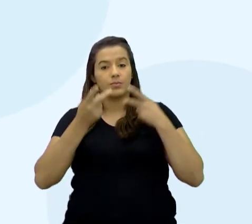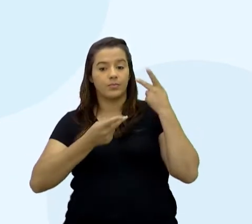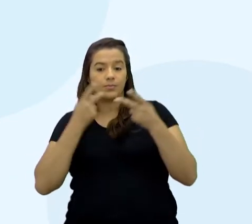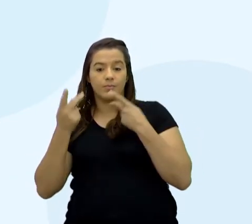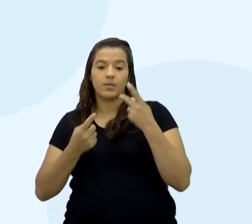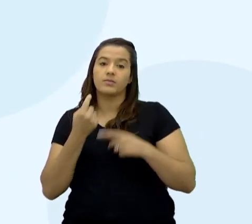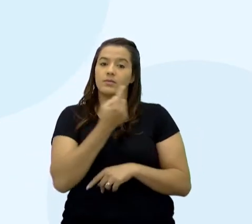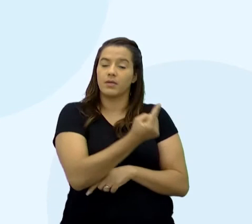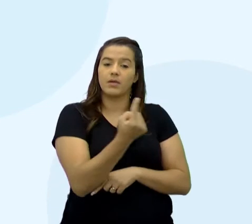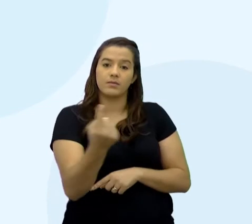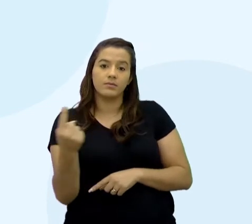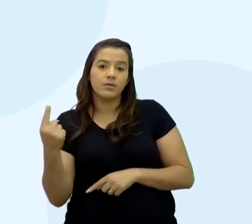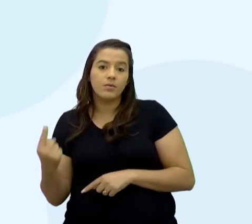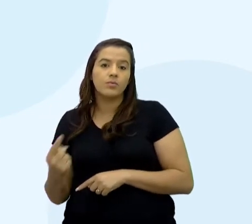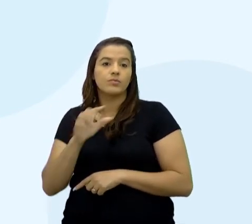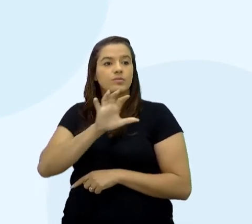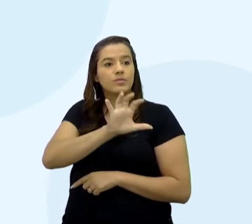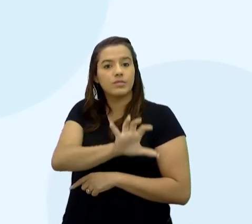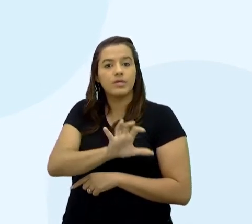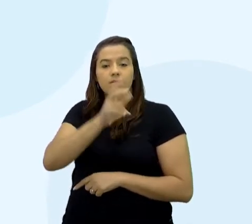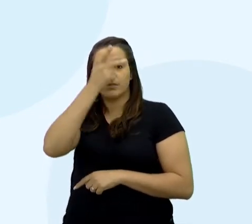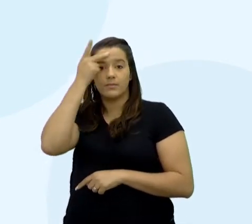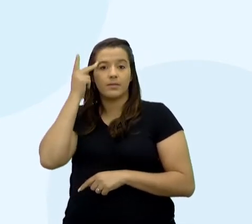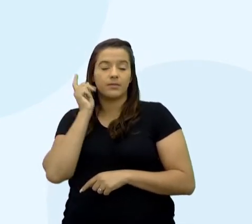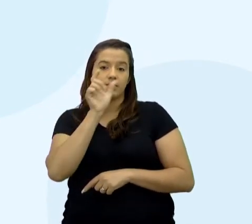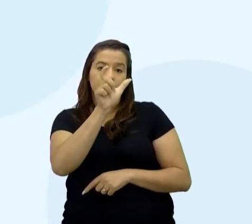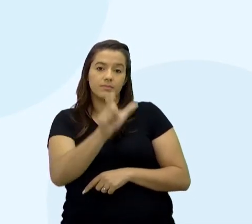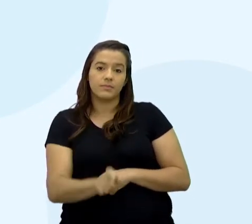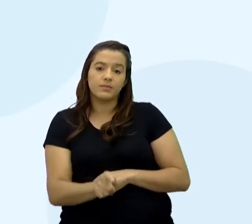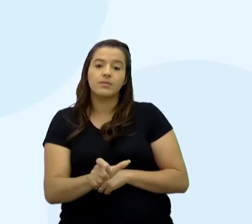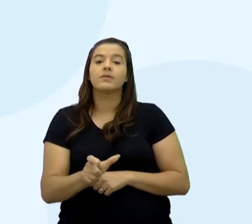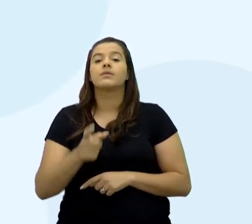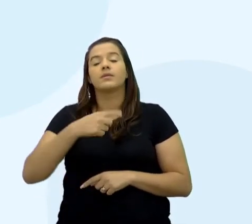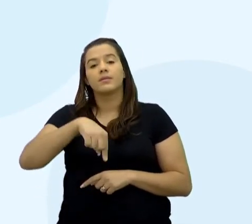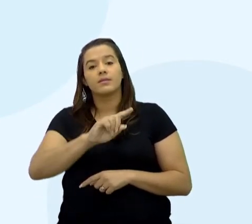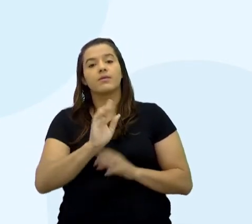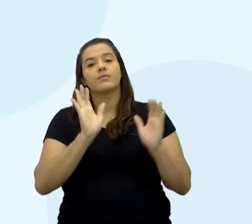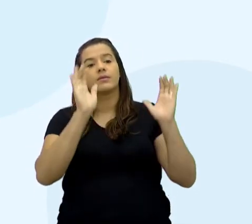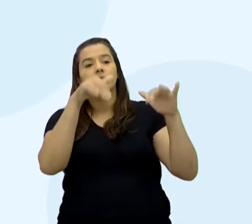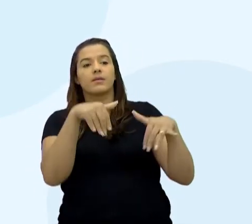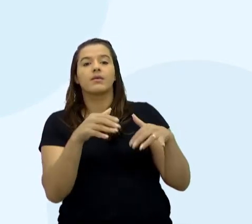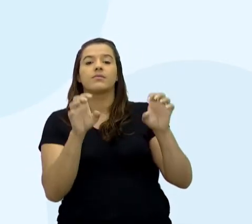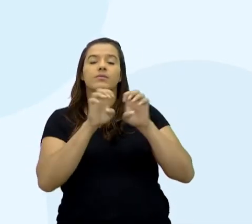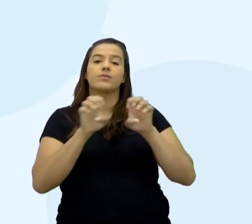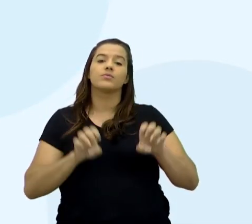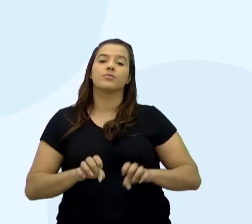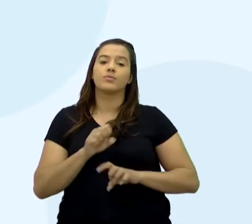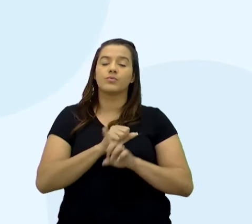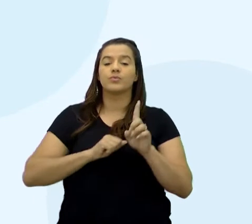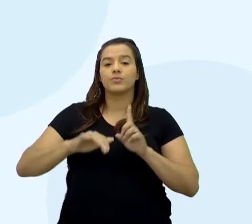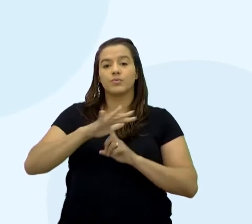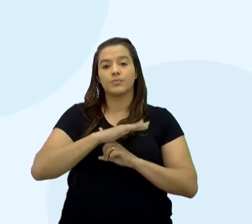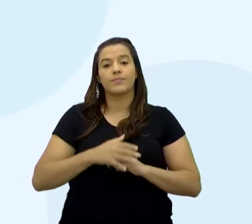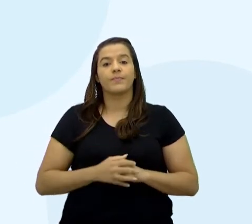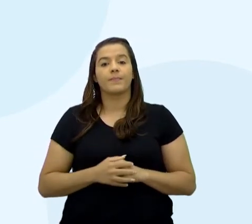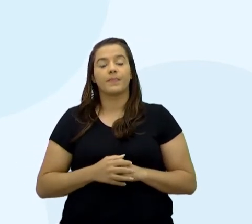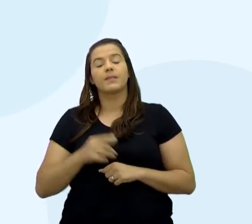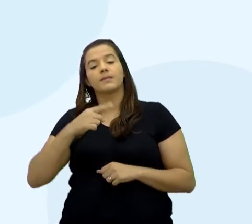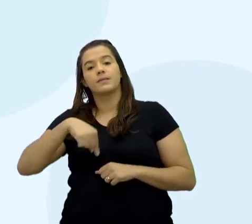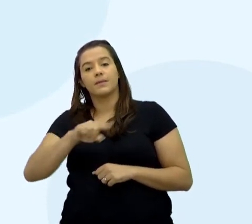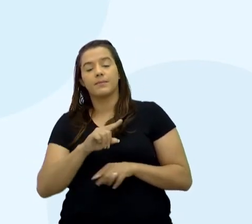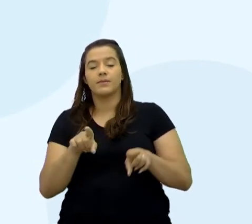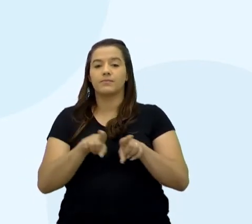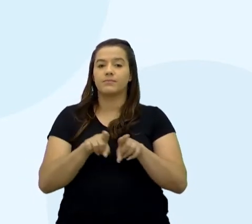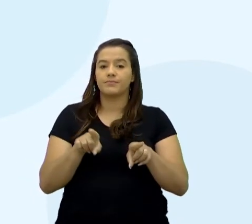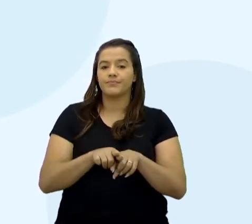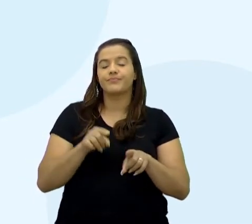ou seja, a maneira de falar de uma pessoa, a situa dentro da estrutura social. Define seu status